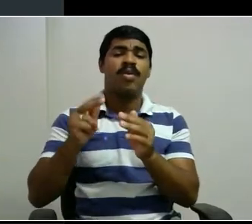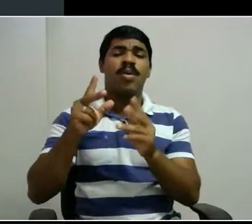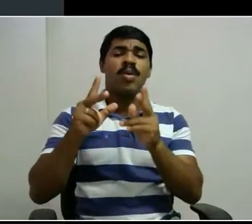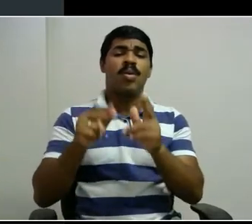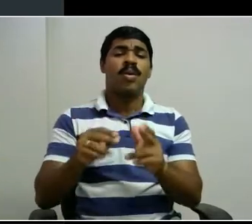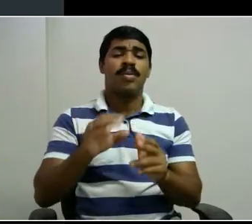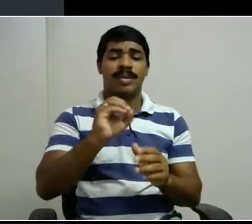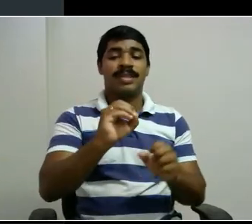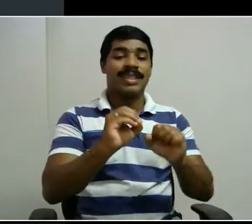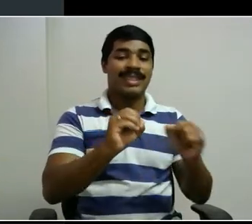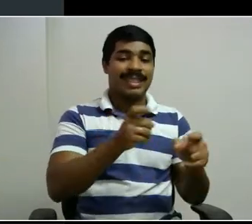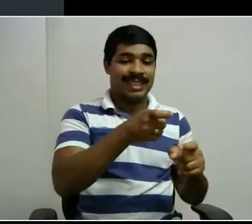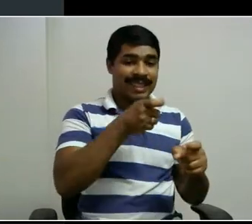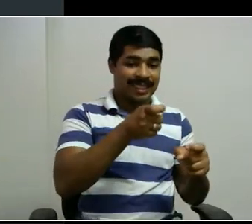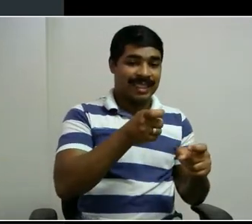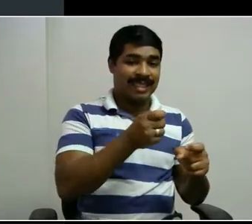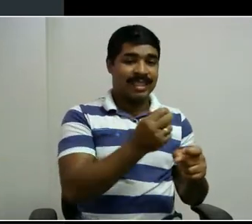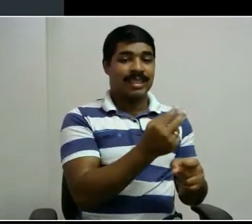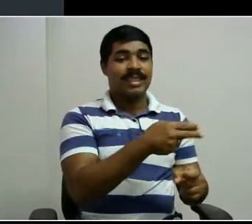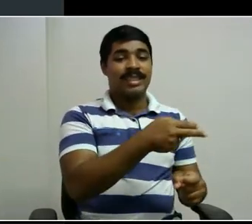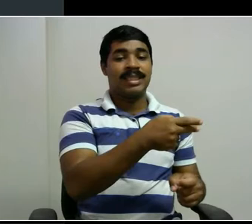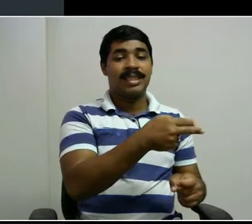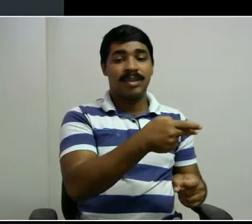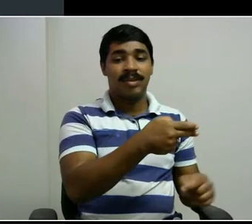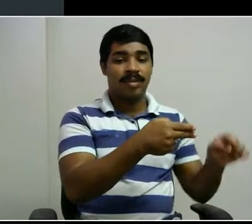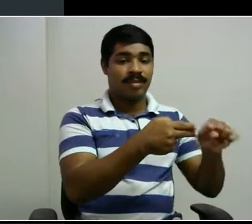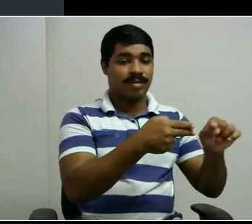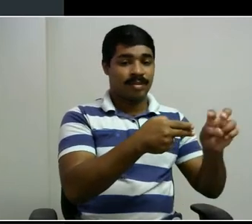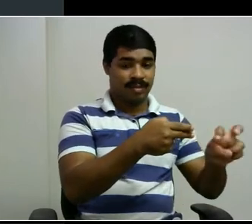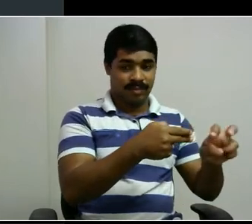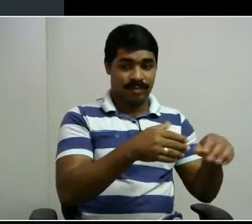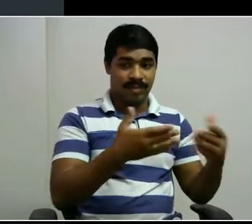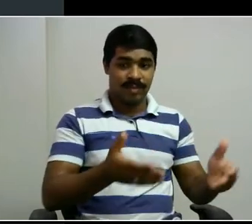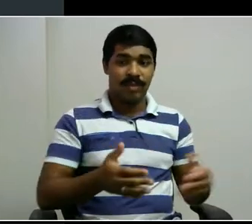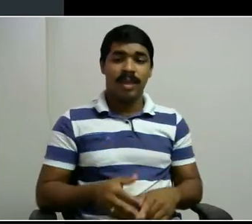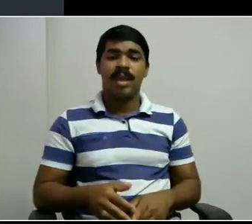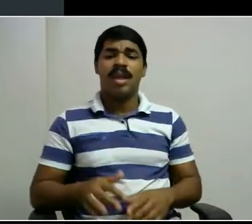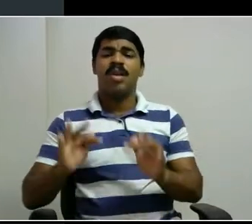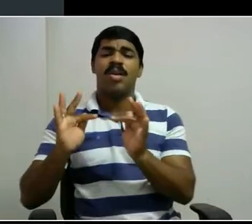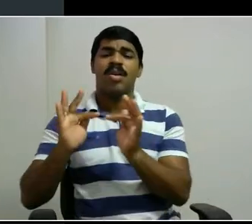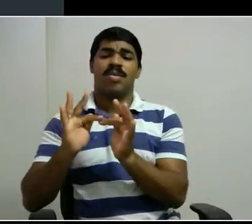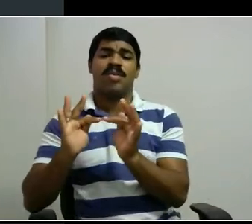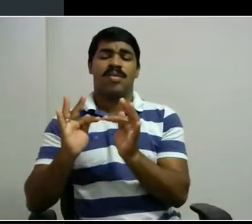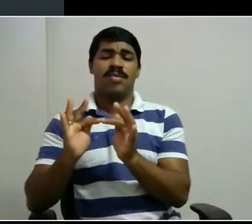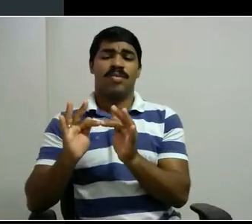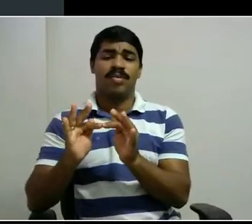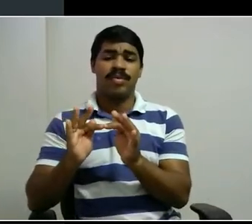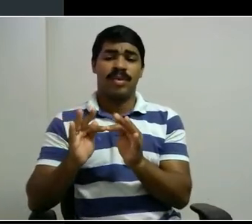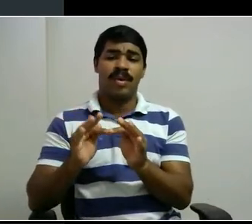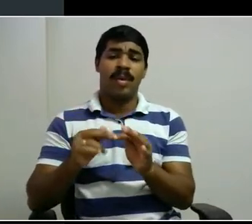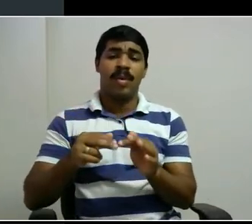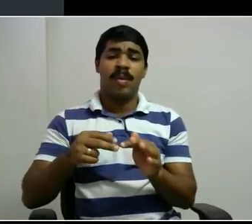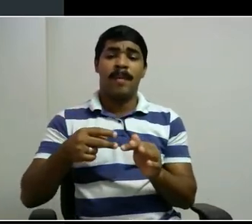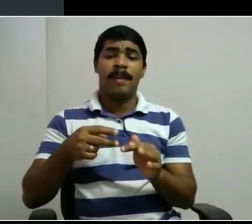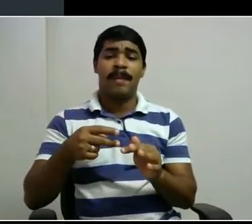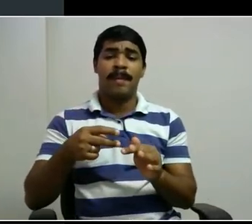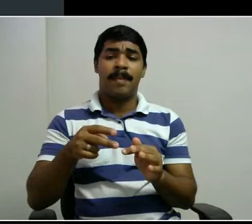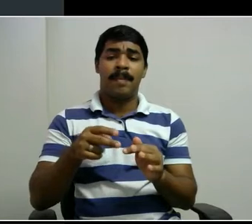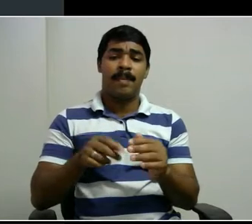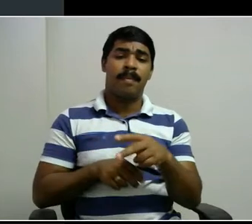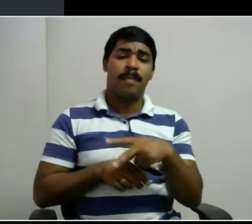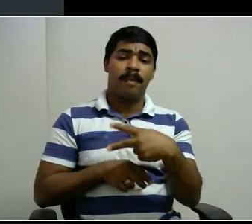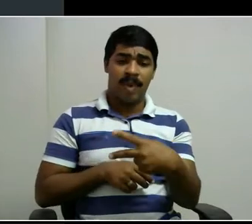né? E agora a função ser maior que zero. F de x maior que zero quando x... Ó, onde